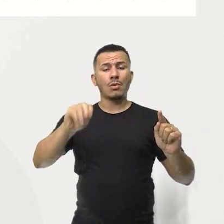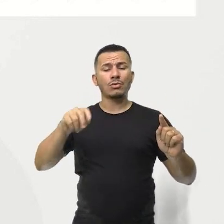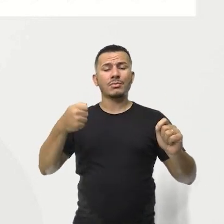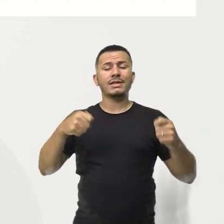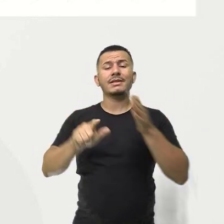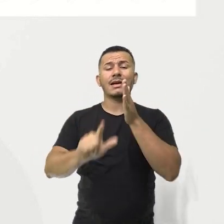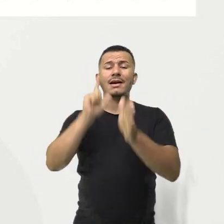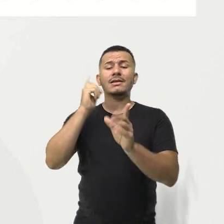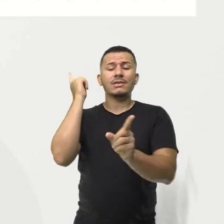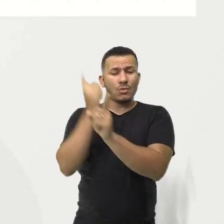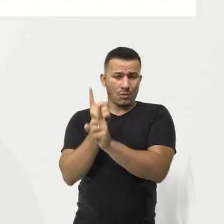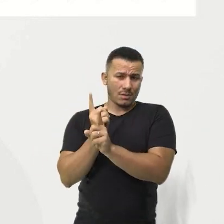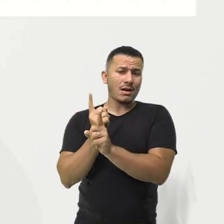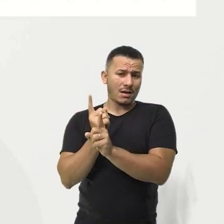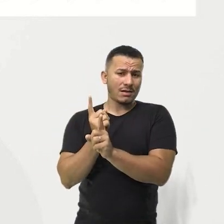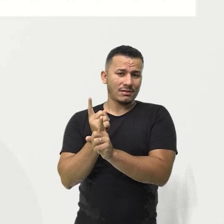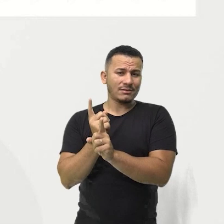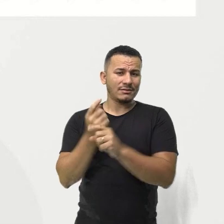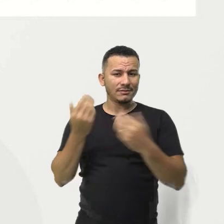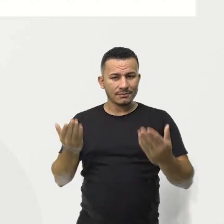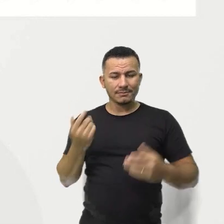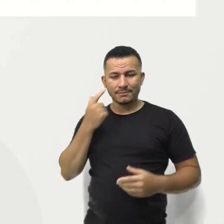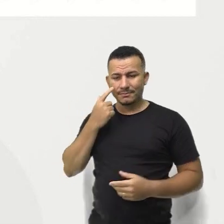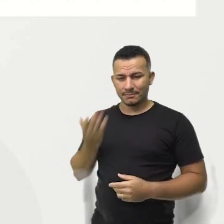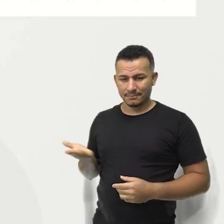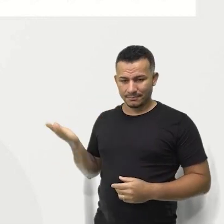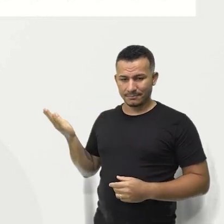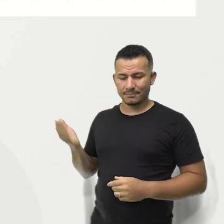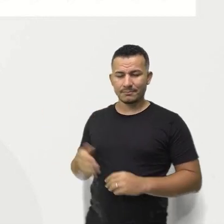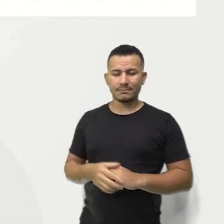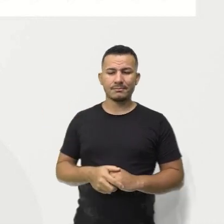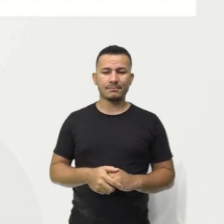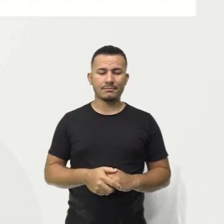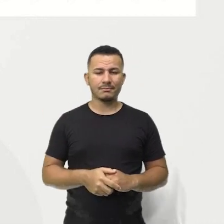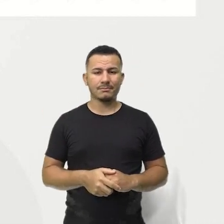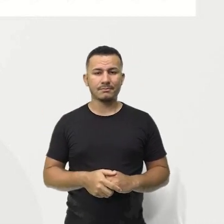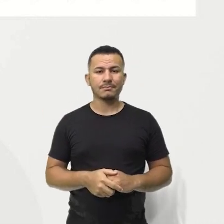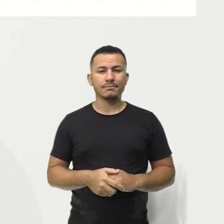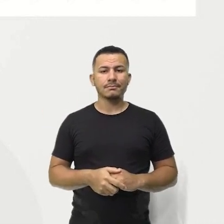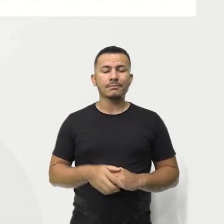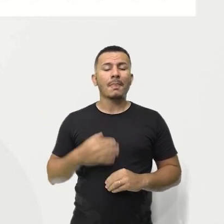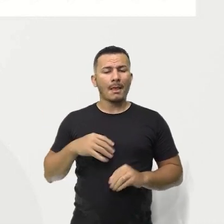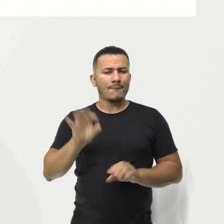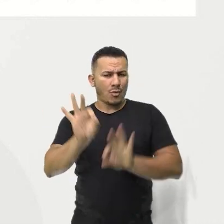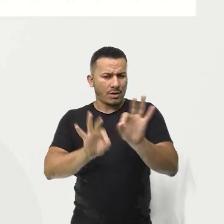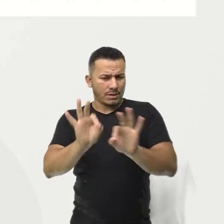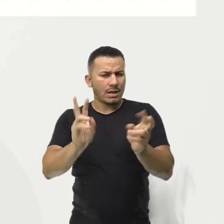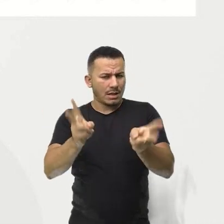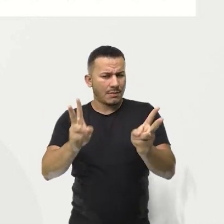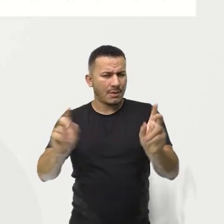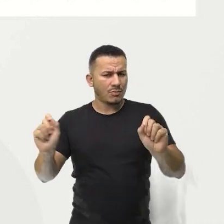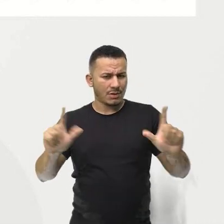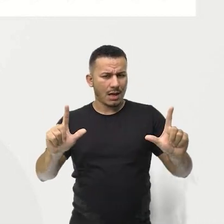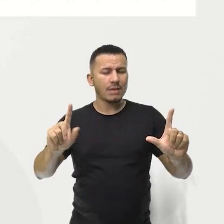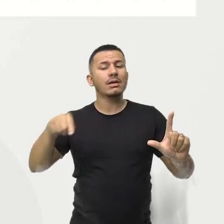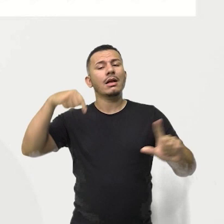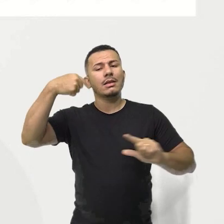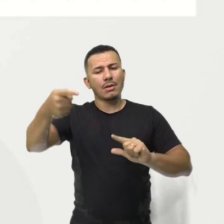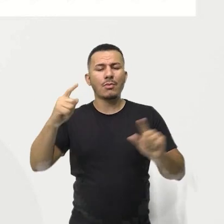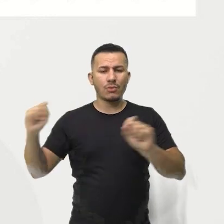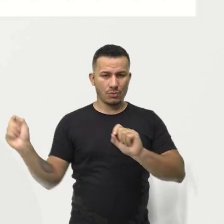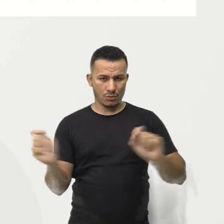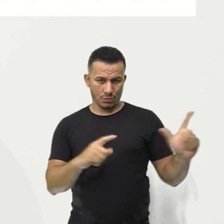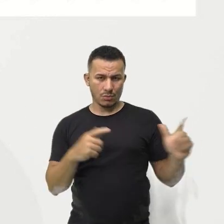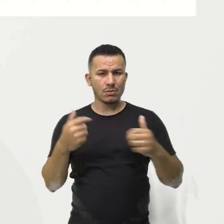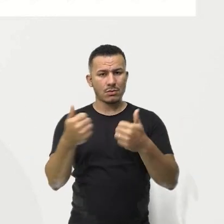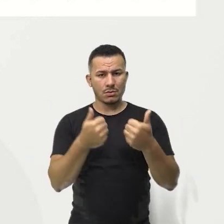precisar multiplicar os pontos, nós vamos precisar localizar os pontos da figura, tá legal? Vejam comigo, o professor vai fazer ainda